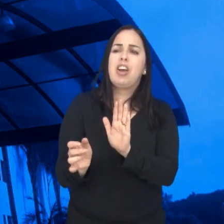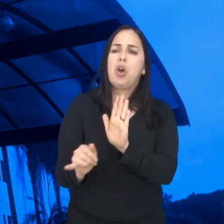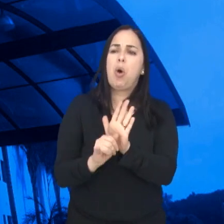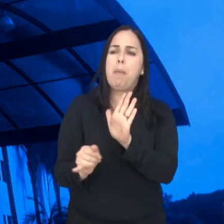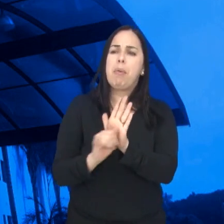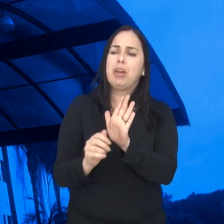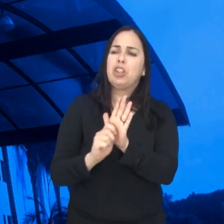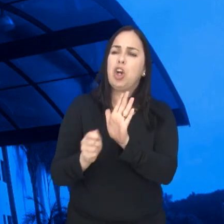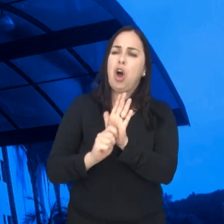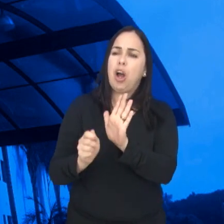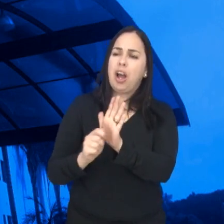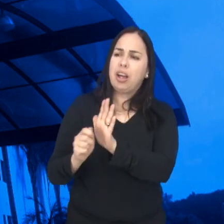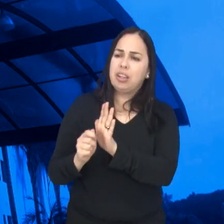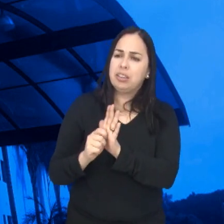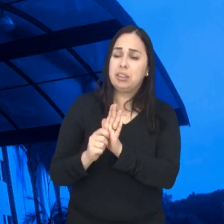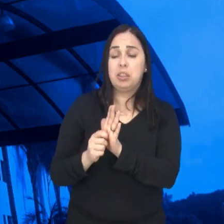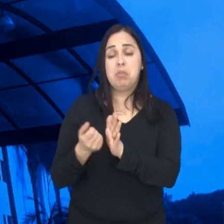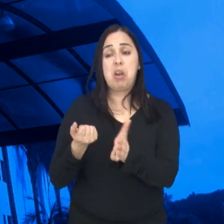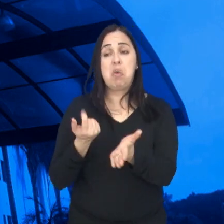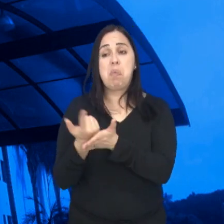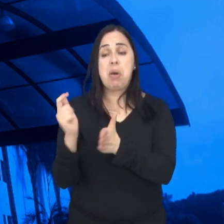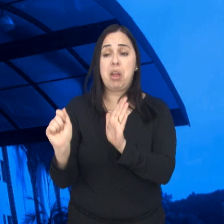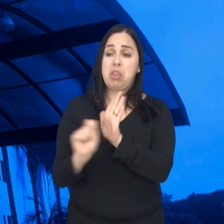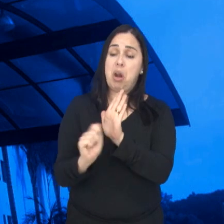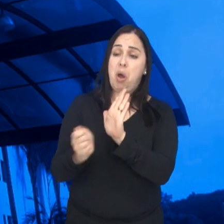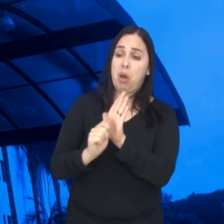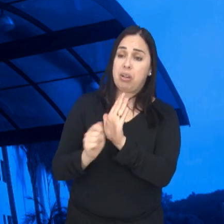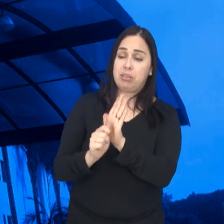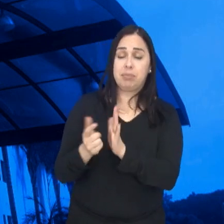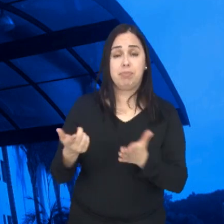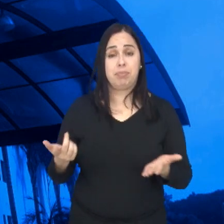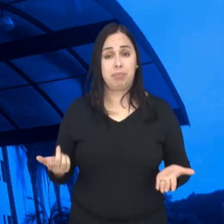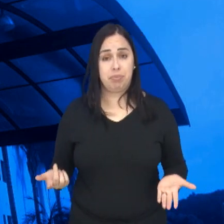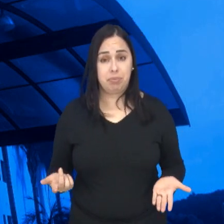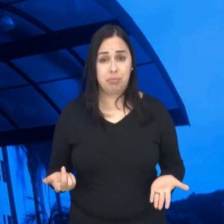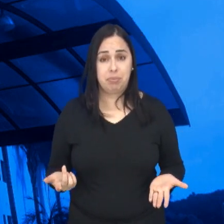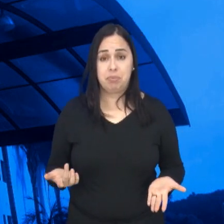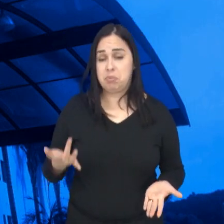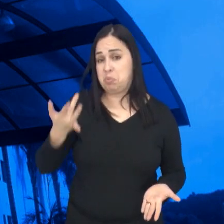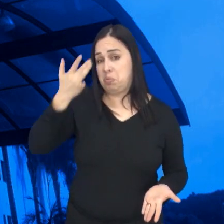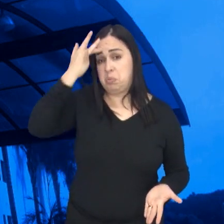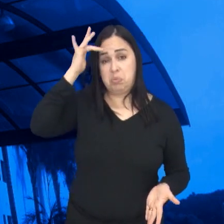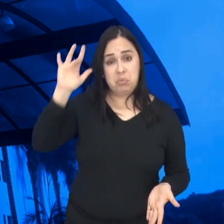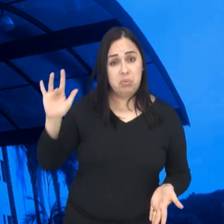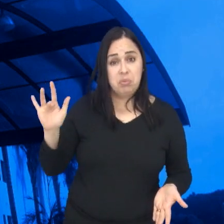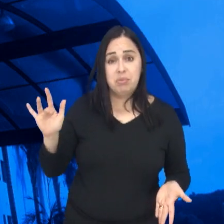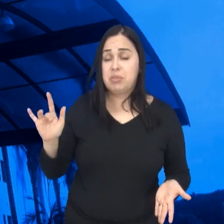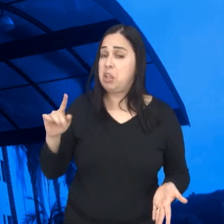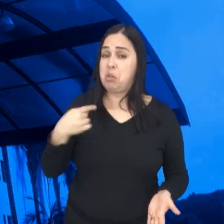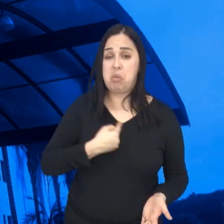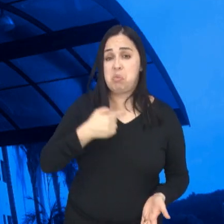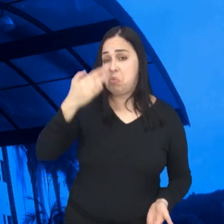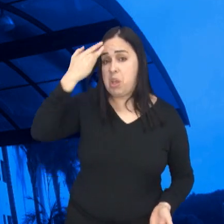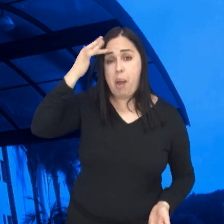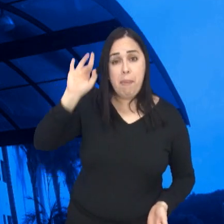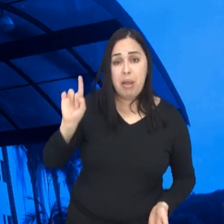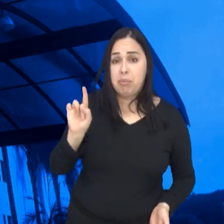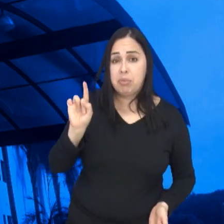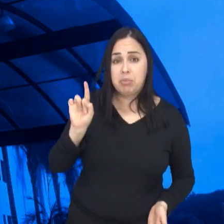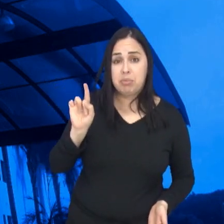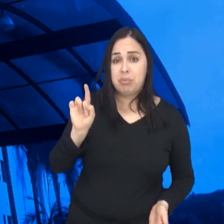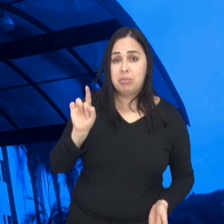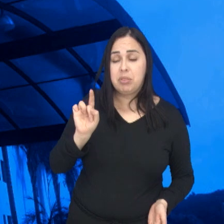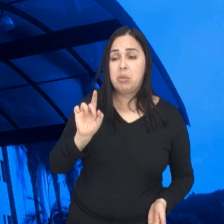será revertido em compra daquilo que não deve se comprar. Nós não sabemos o que passa dentro